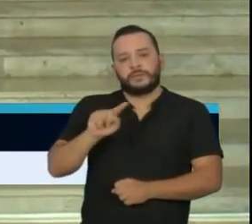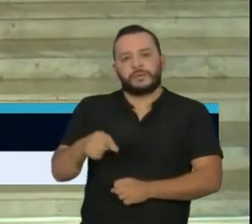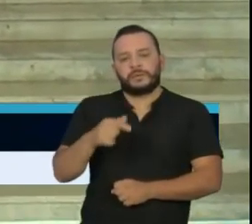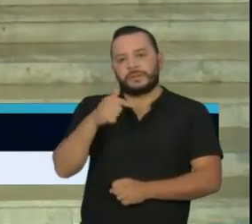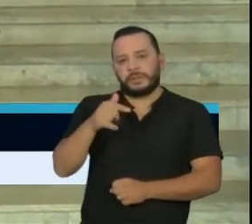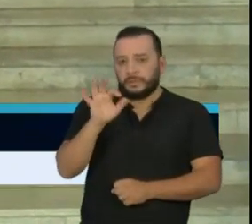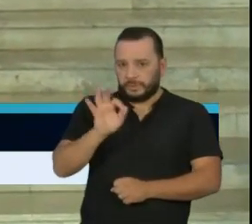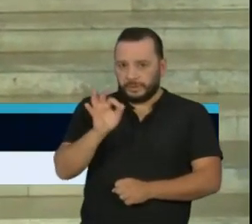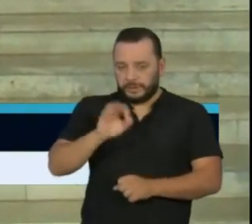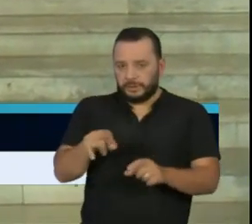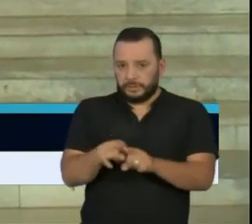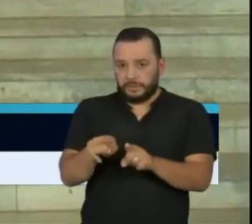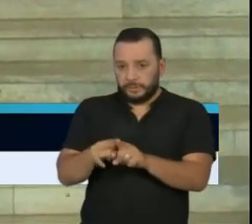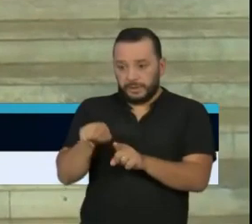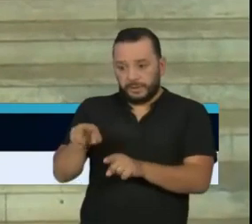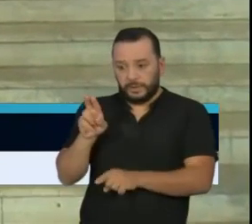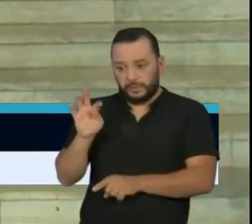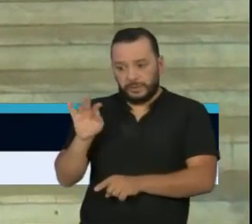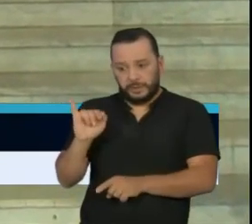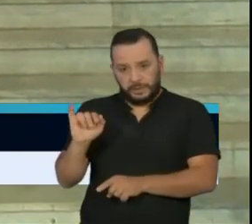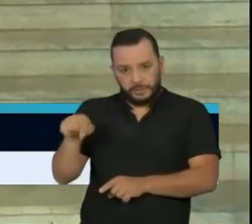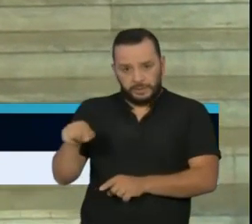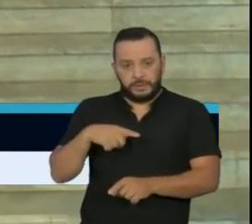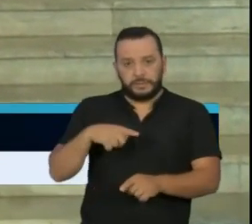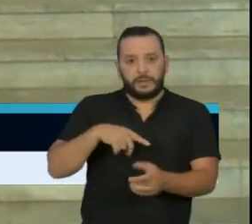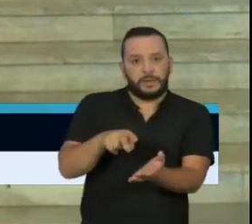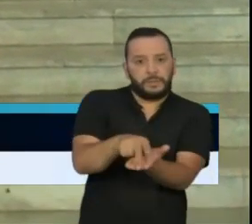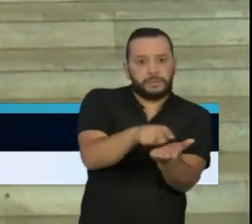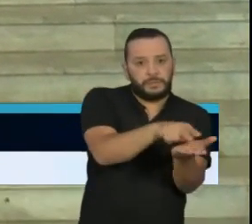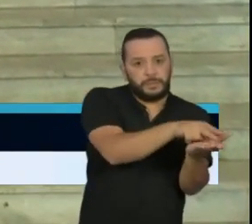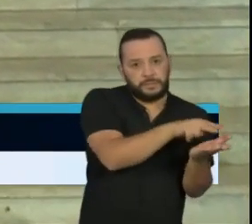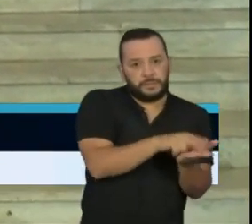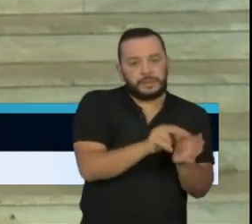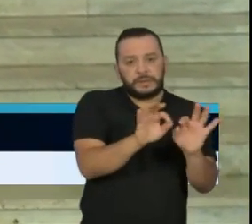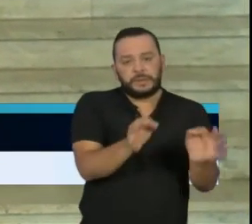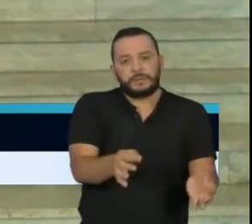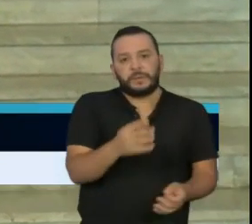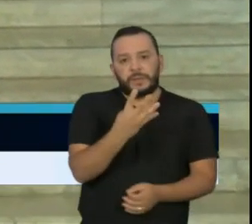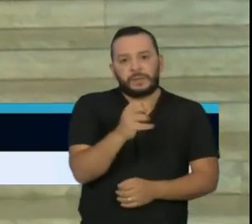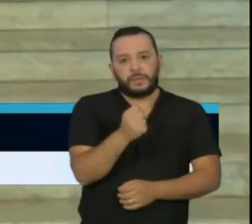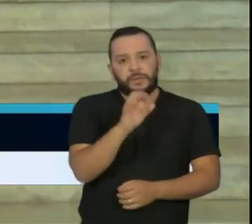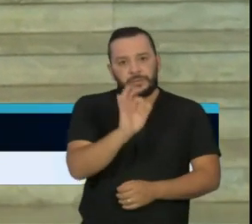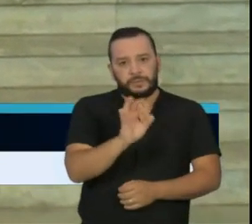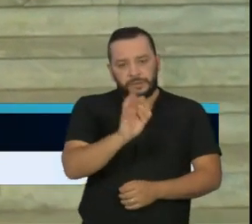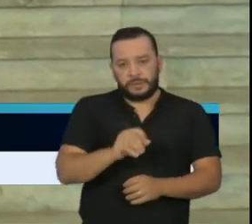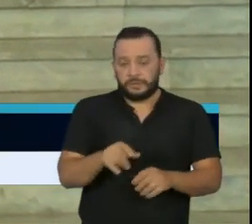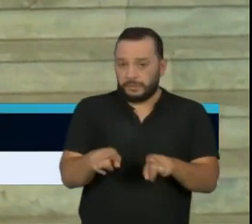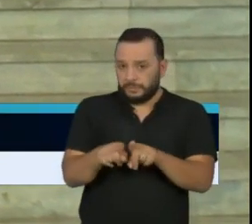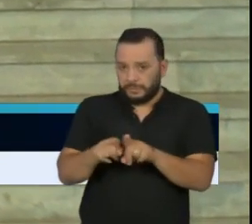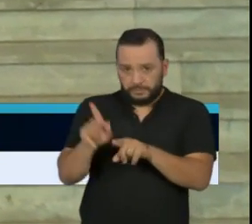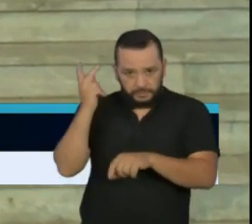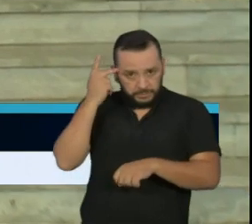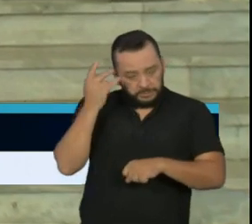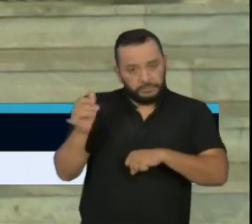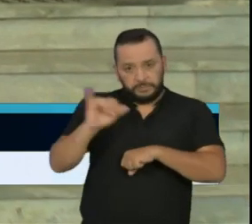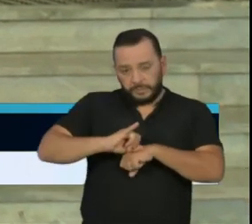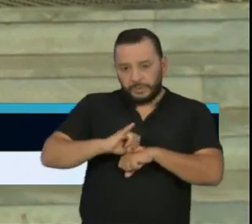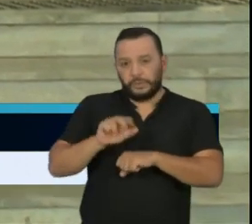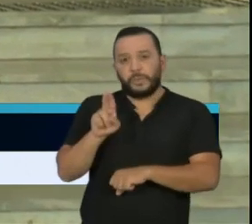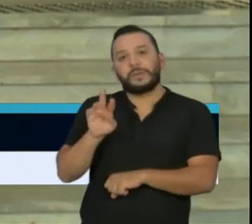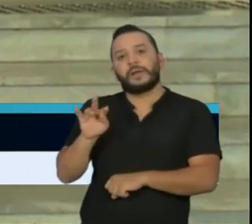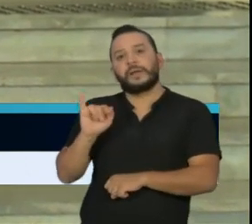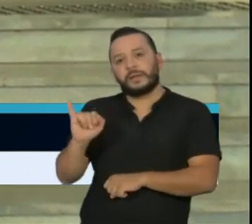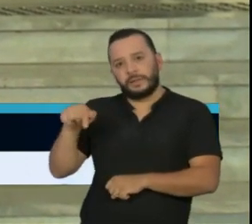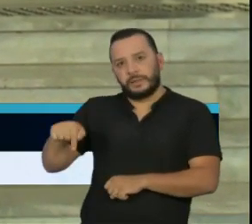enfermaria 41,8%. Na Grande São Paulo, esse índice de ocupação da UTI